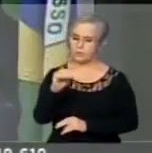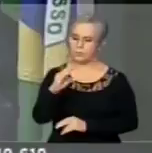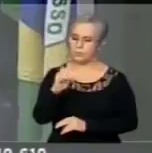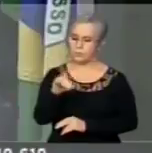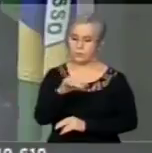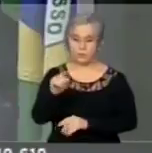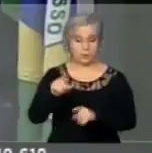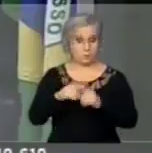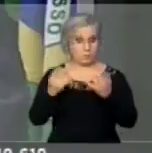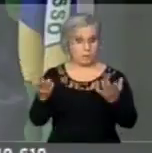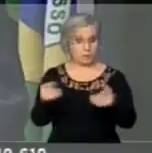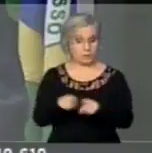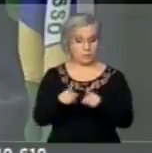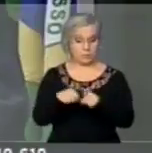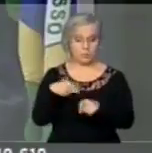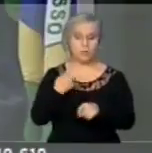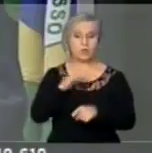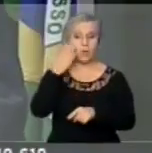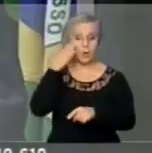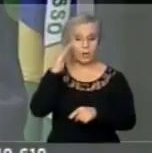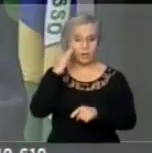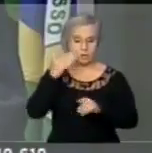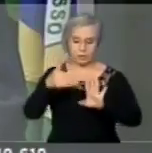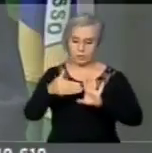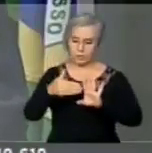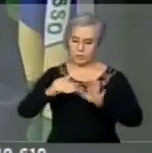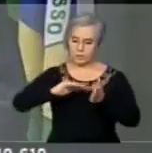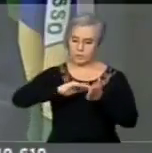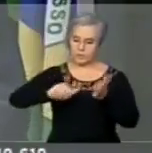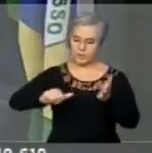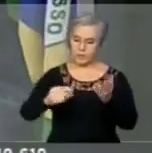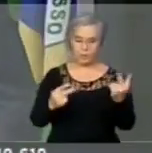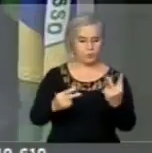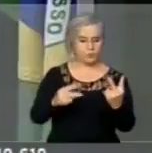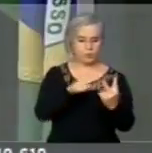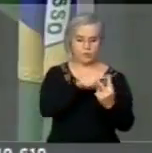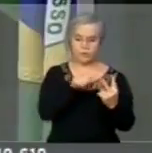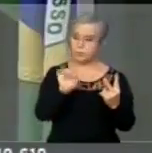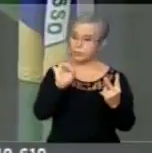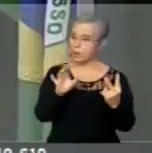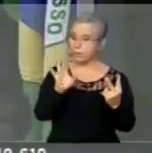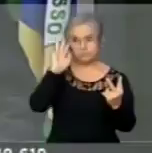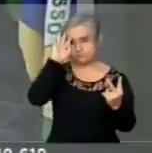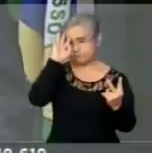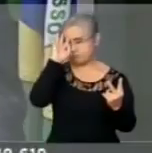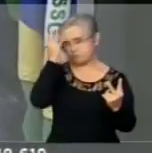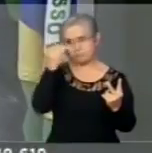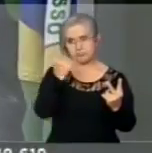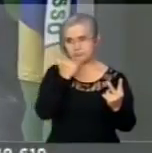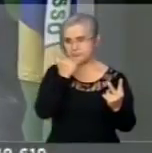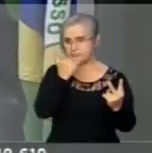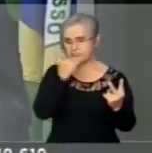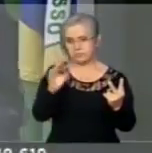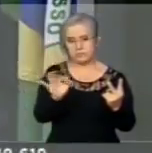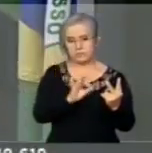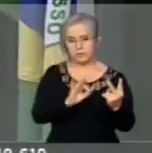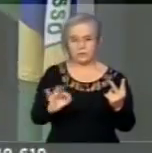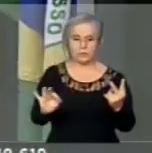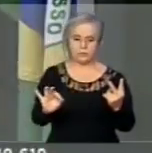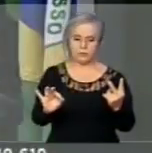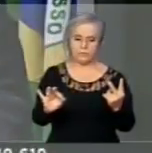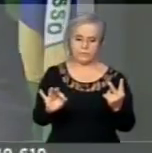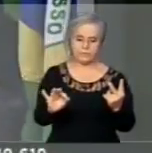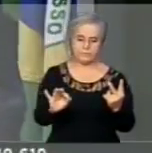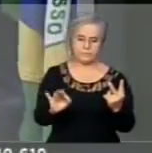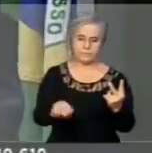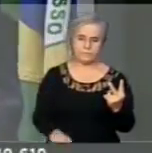que o afastamento de ambos não é a solução exclusiva para os problemas do país, nem muito